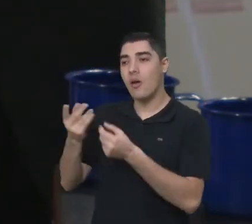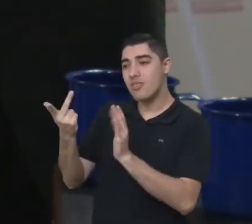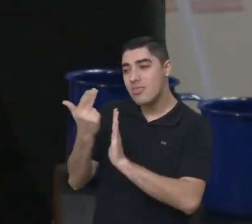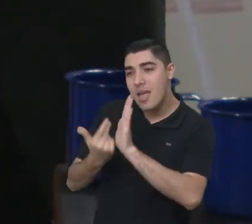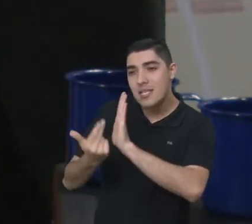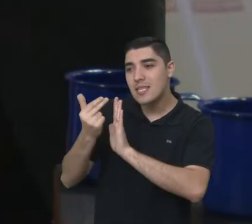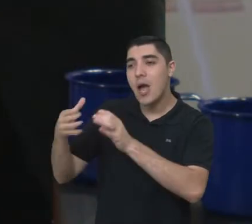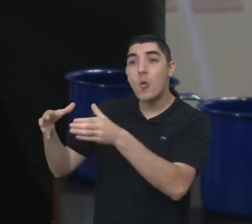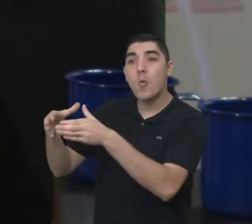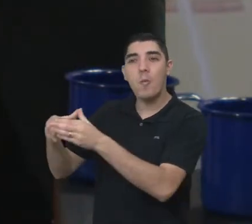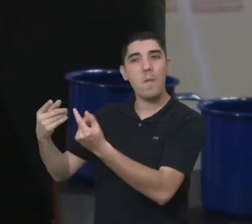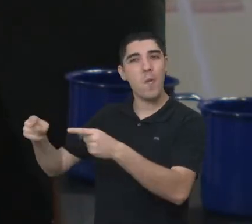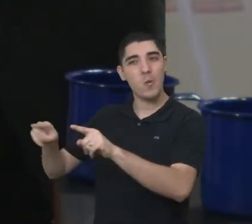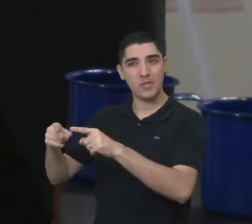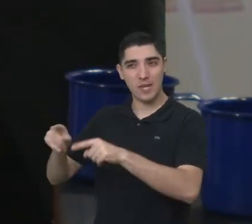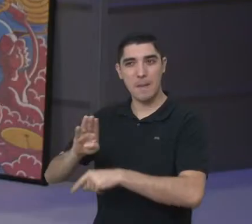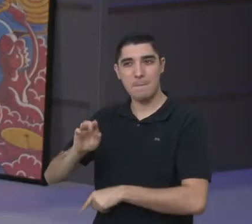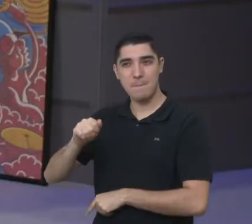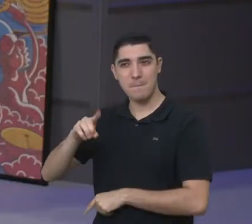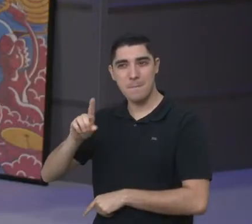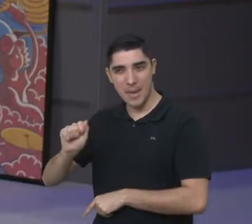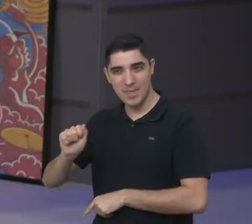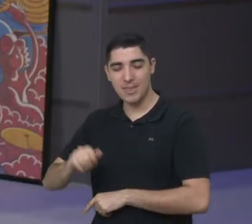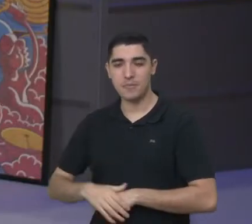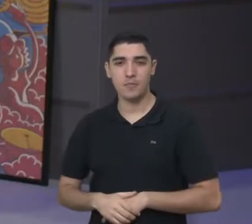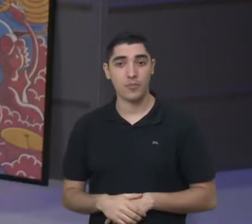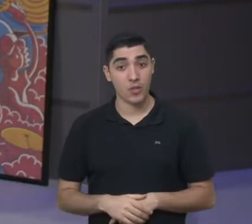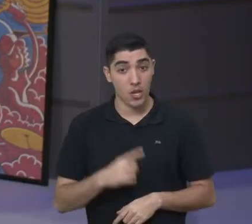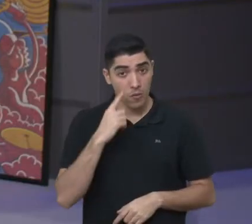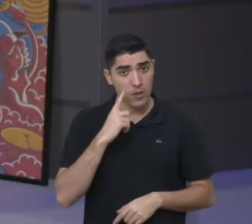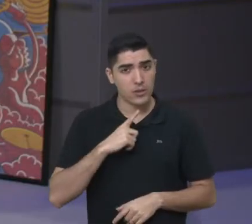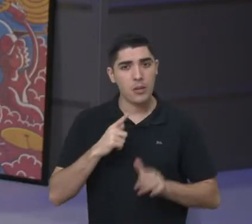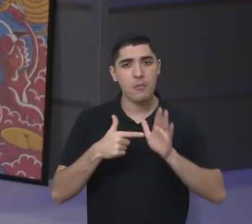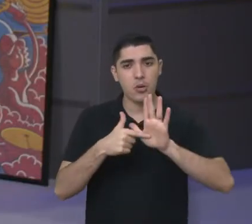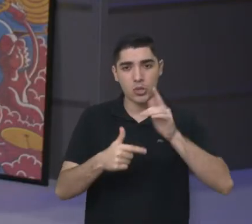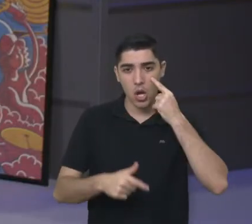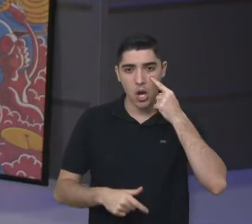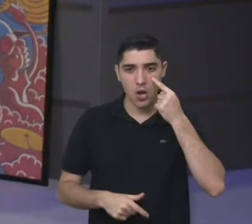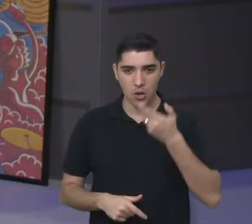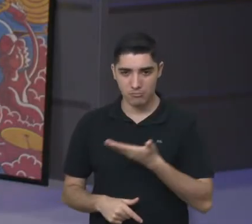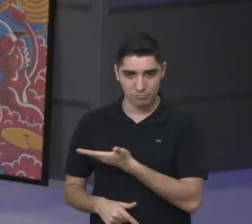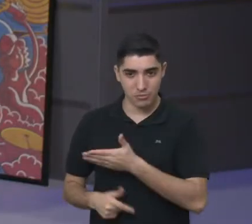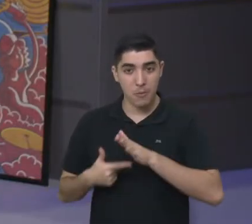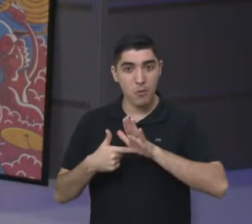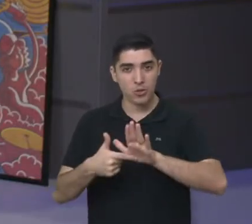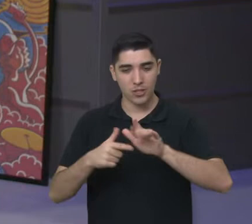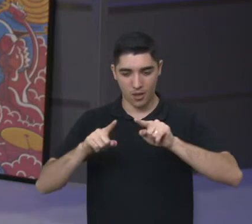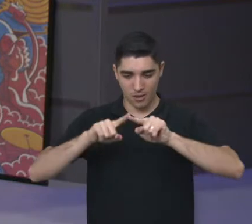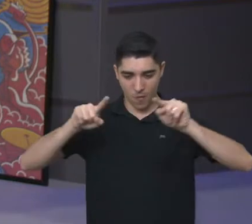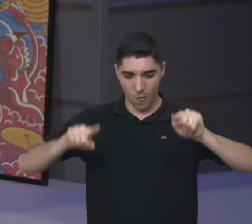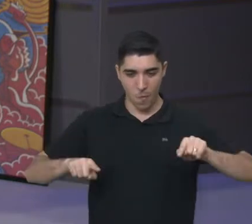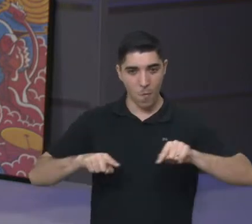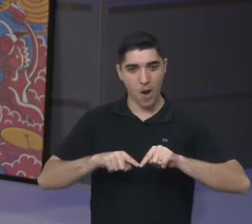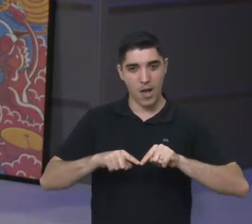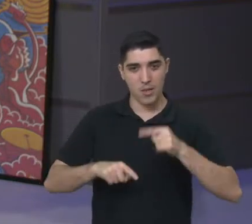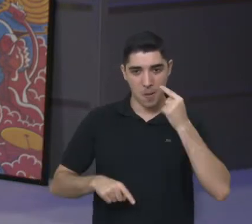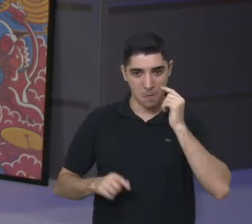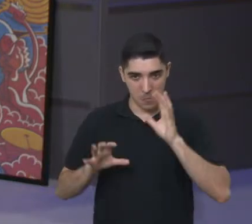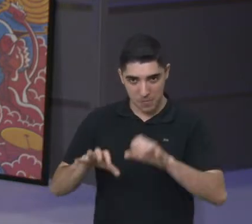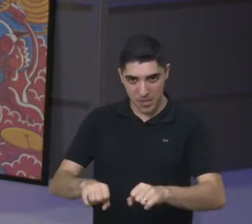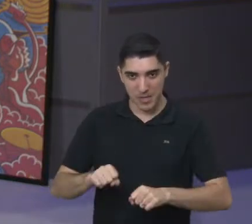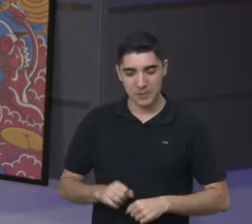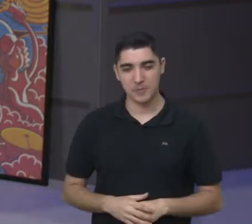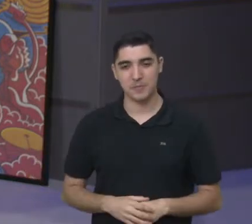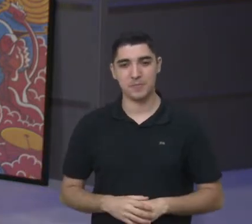assim, engraçado que eu... Inclusive tem um quadro dela aqui, não é, ô Joninha? Você pode pegar aqui? Tava aqui perto de mim esse quadro ou não? Deixa eu pegar ele na mão